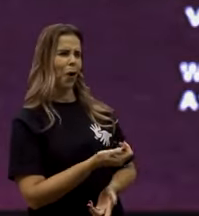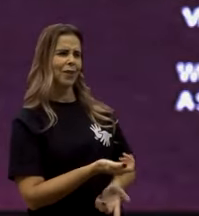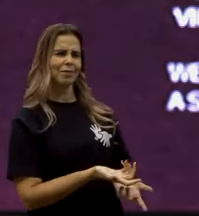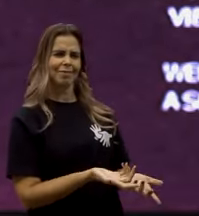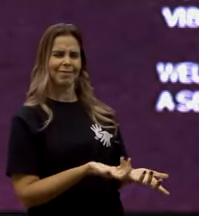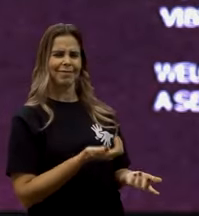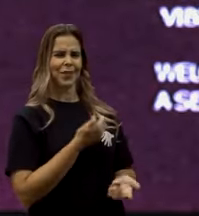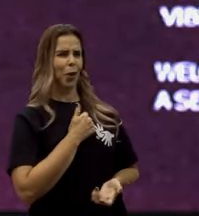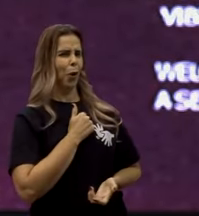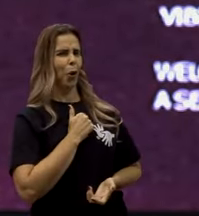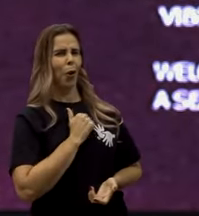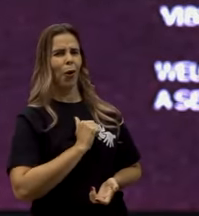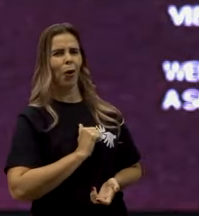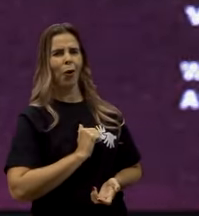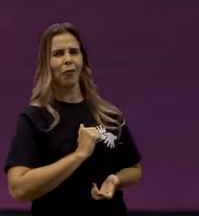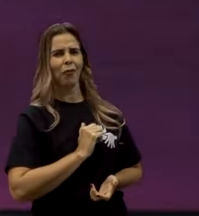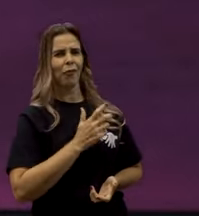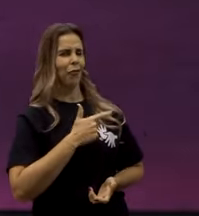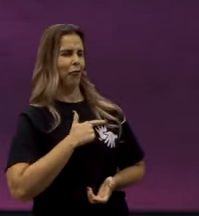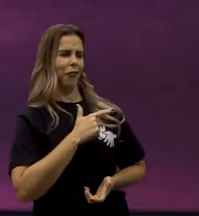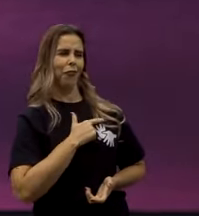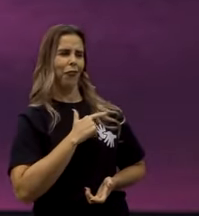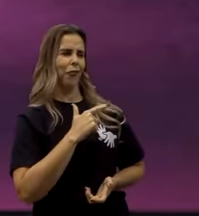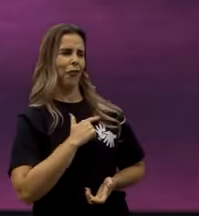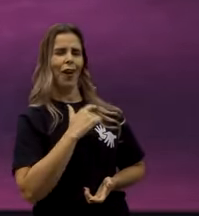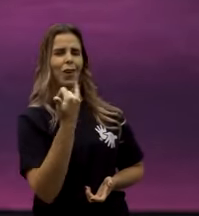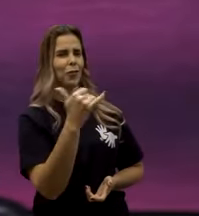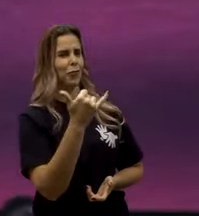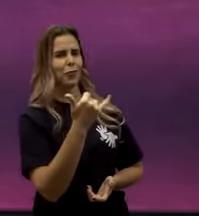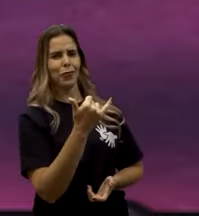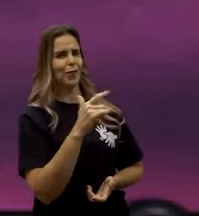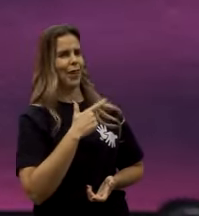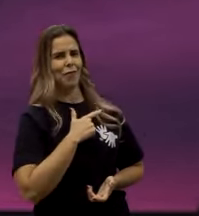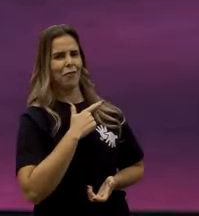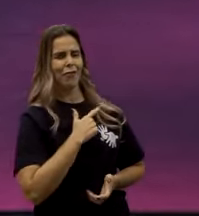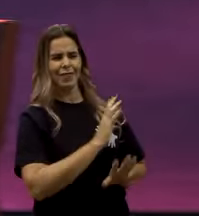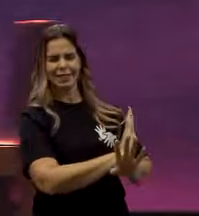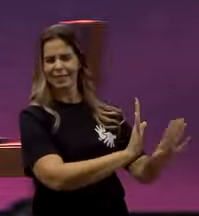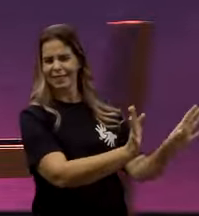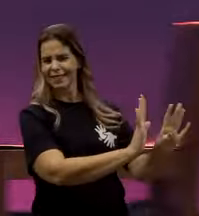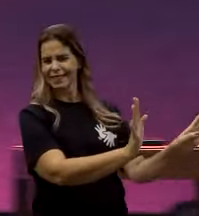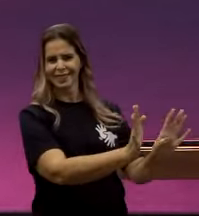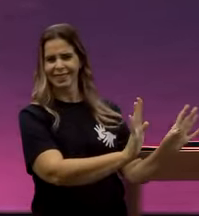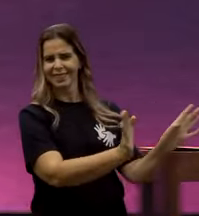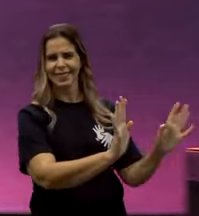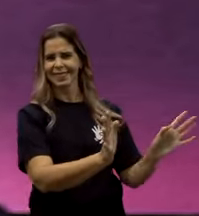causa uma opressão na vida isso causa repulsa na pele